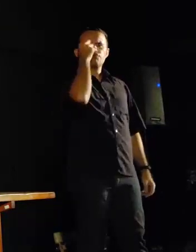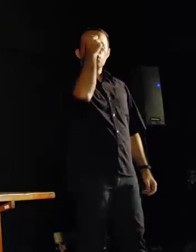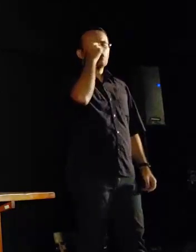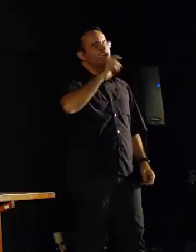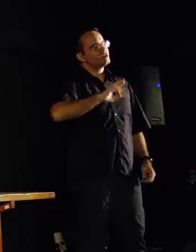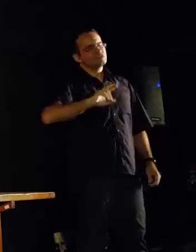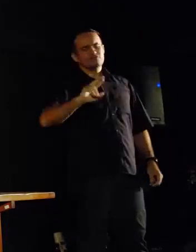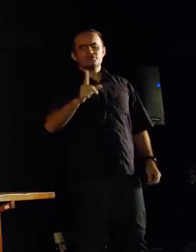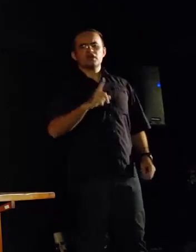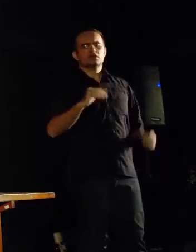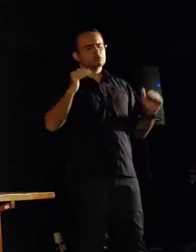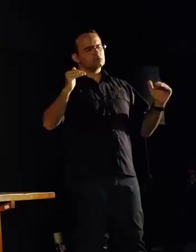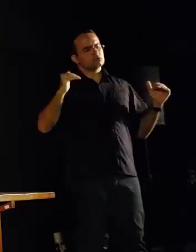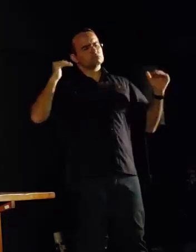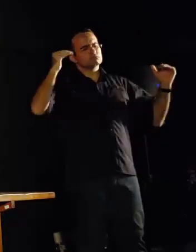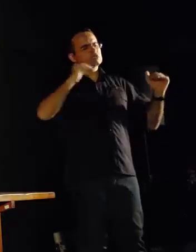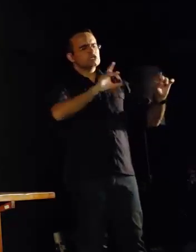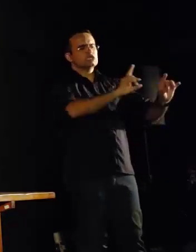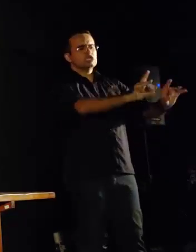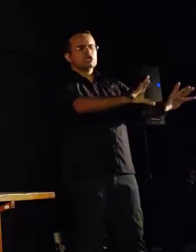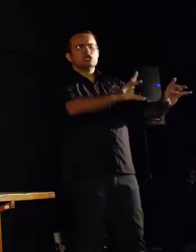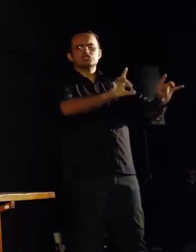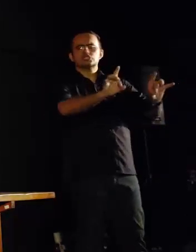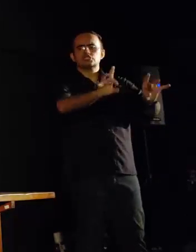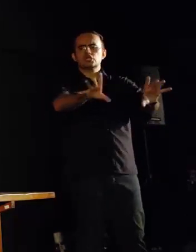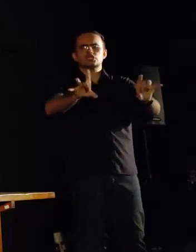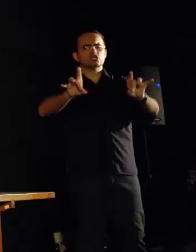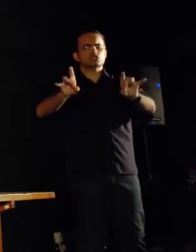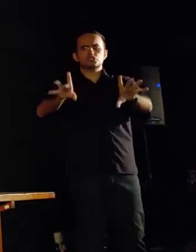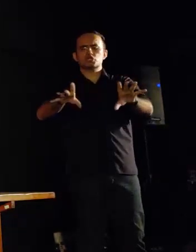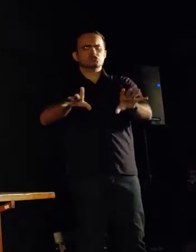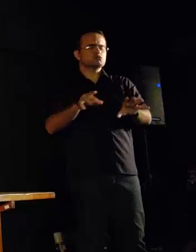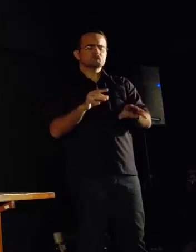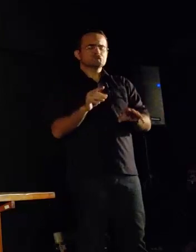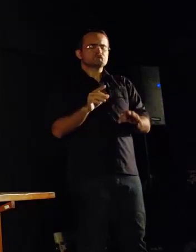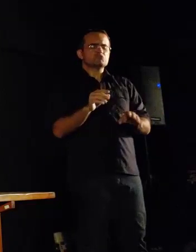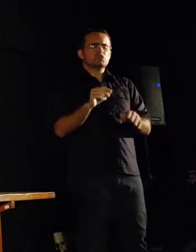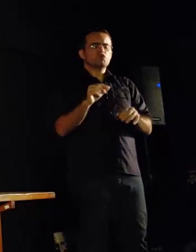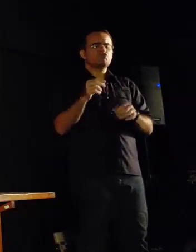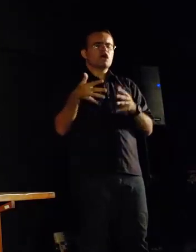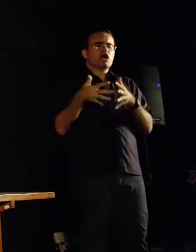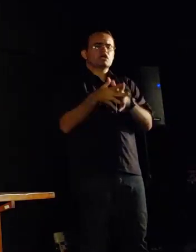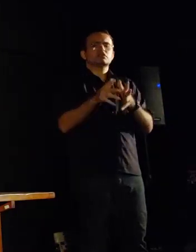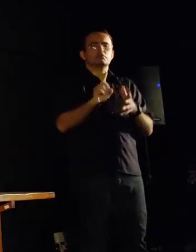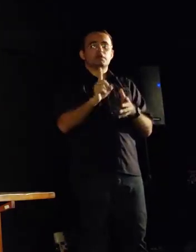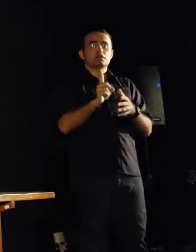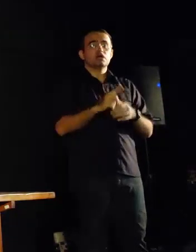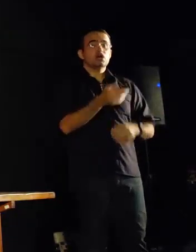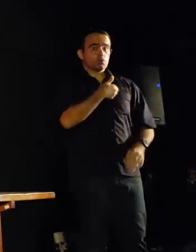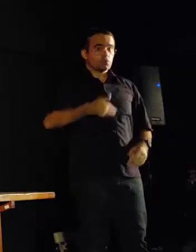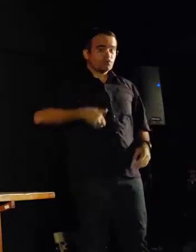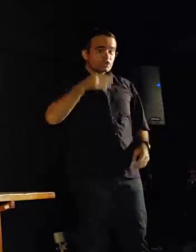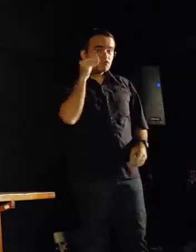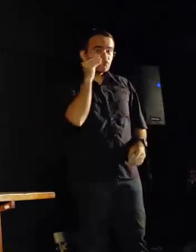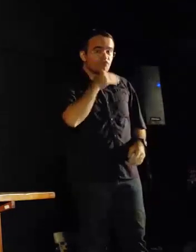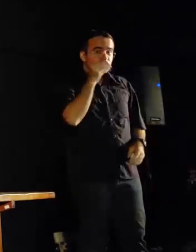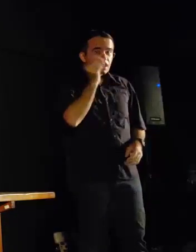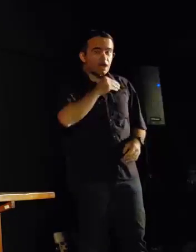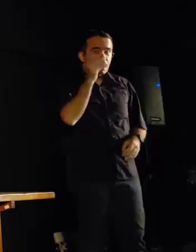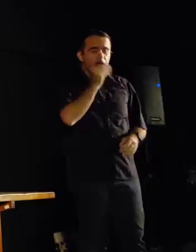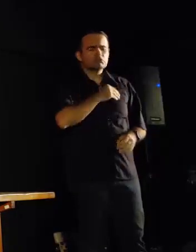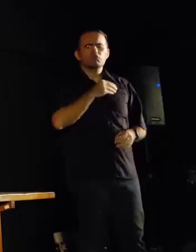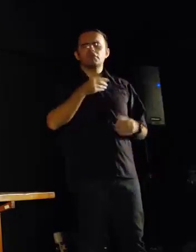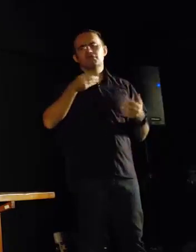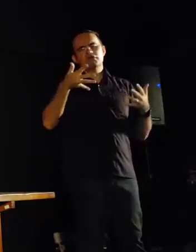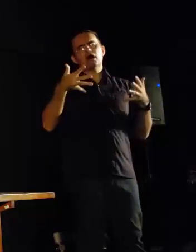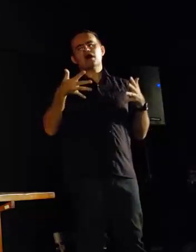sempre magnânimo, ele deixa, porque ele sabe que isso não vai fazer muita diferença. Este é fraco, é brutalmente